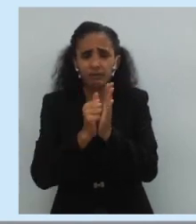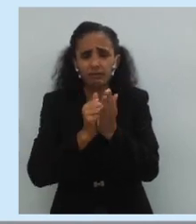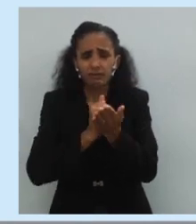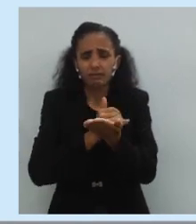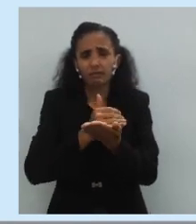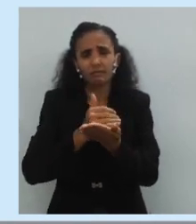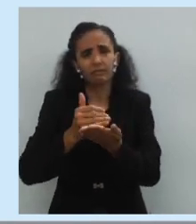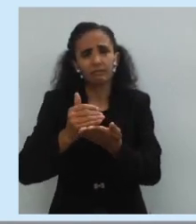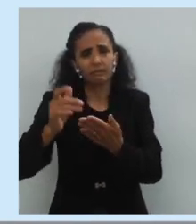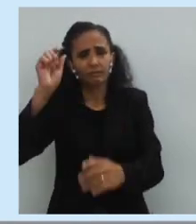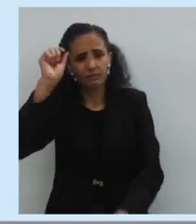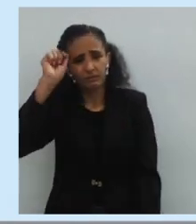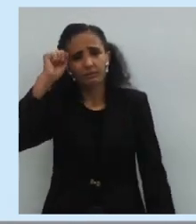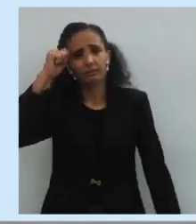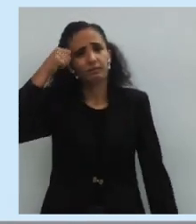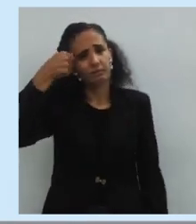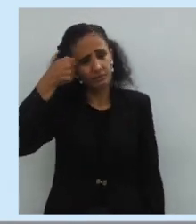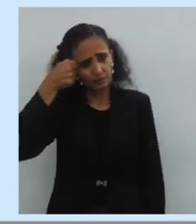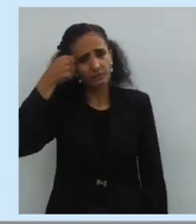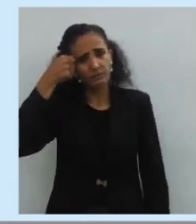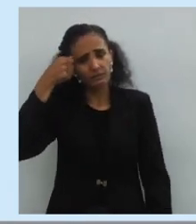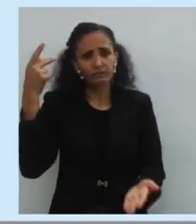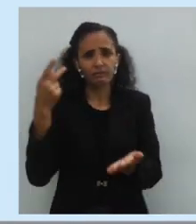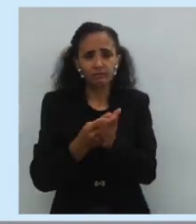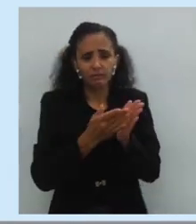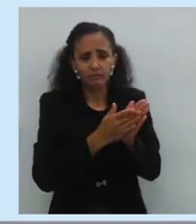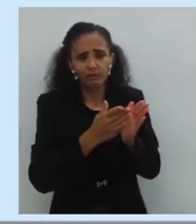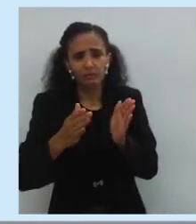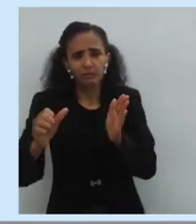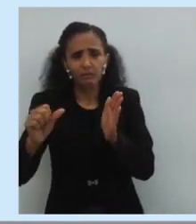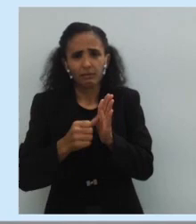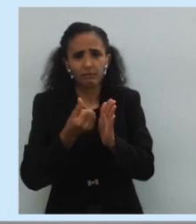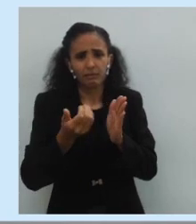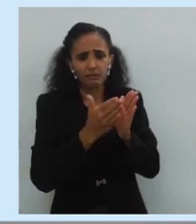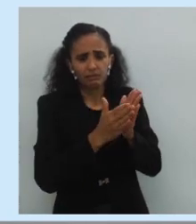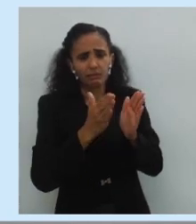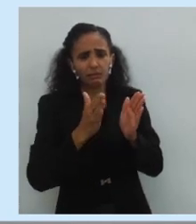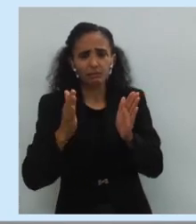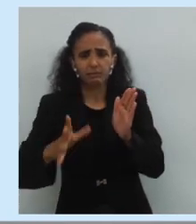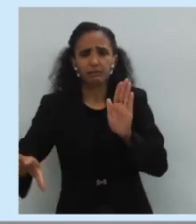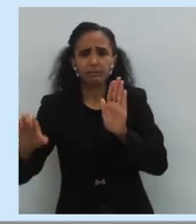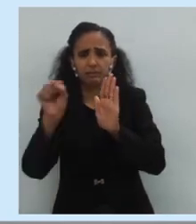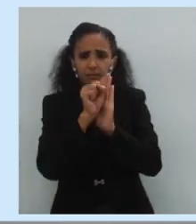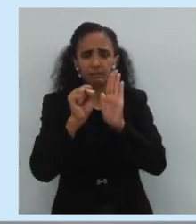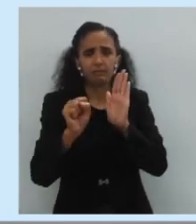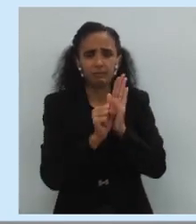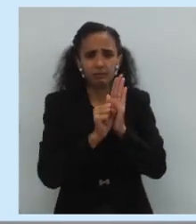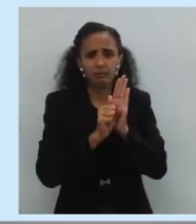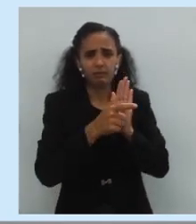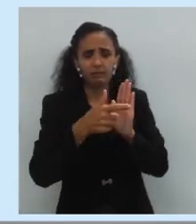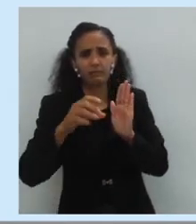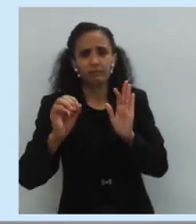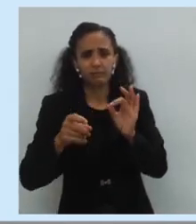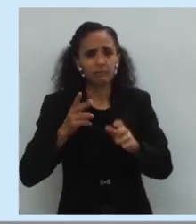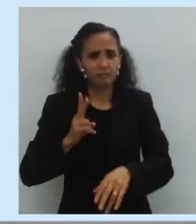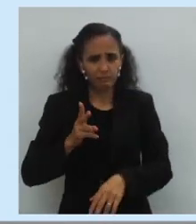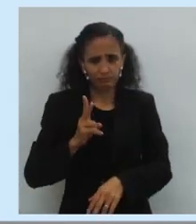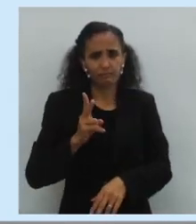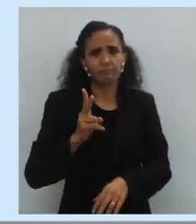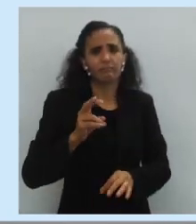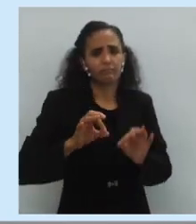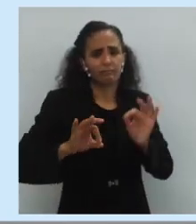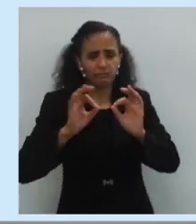HIV ele originou-se na África Central durante a primeira metade do século